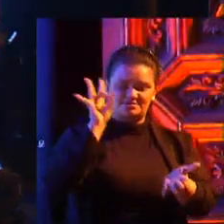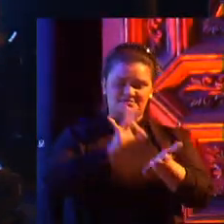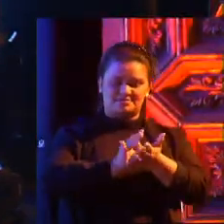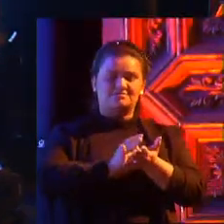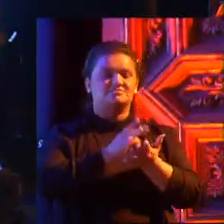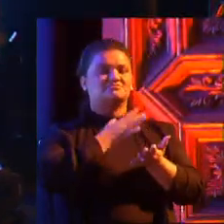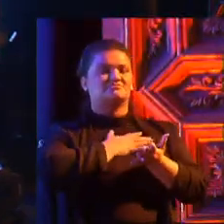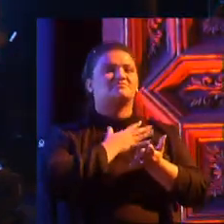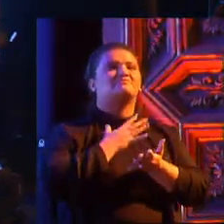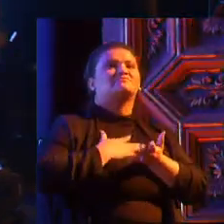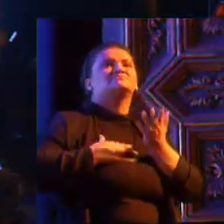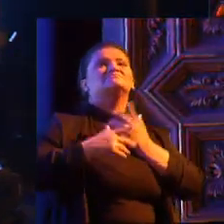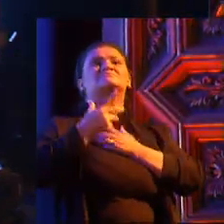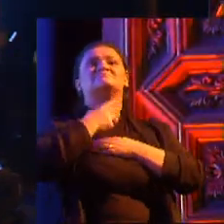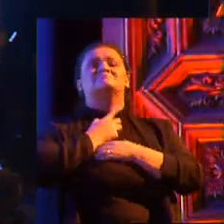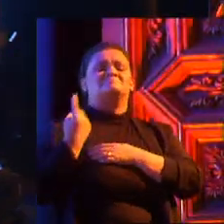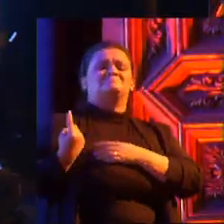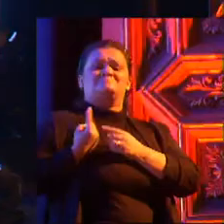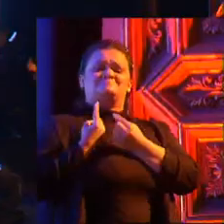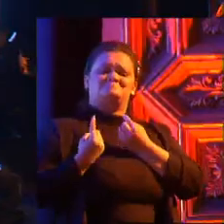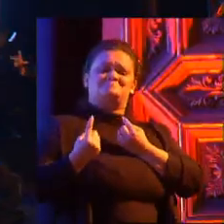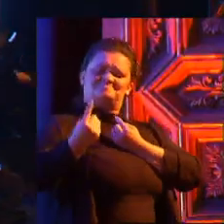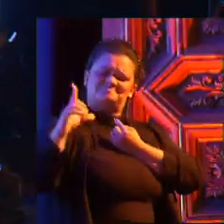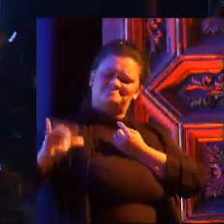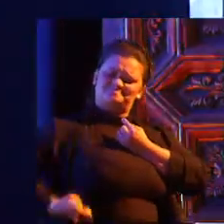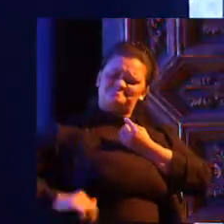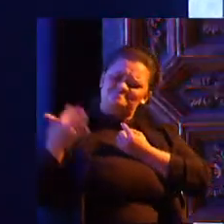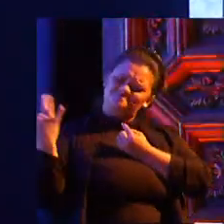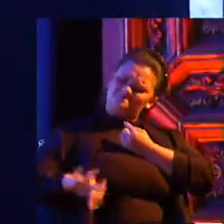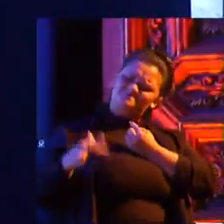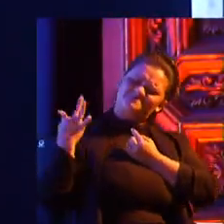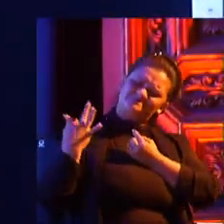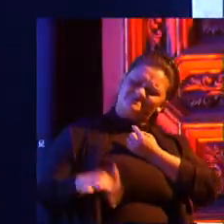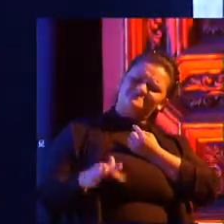Realidade é só sua ausência doendo